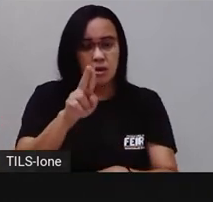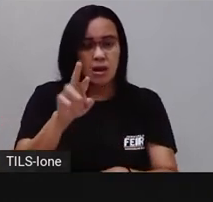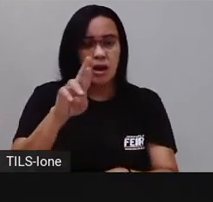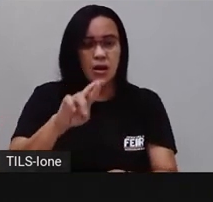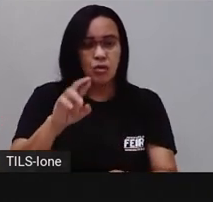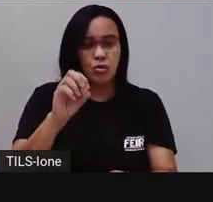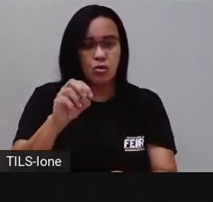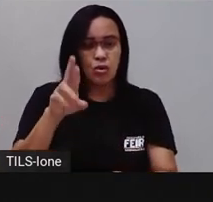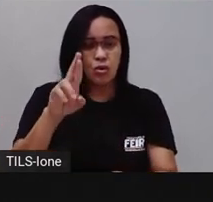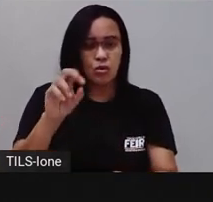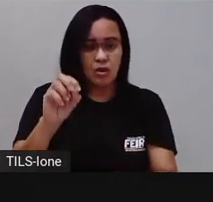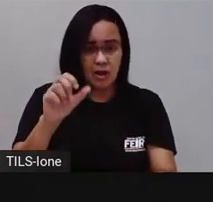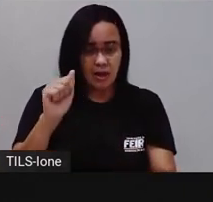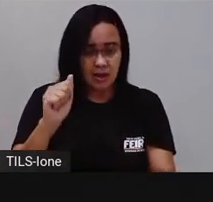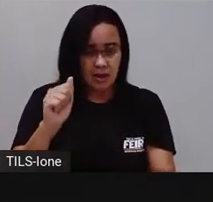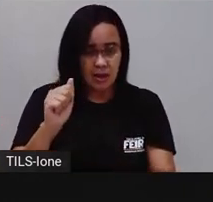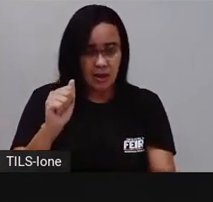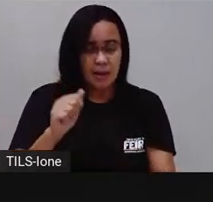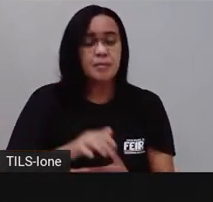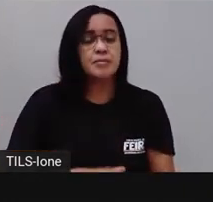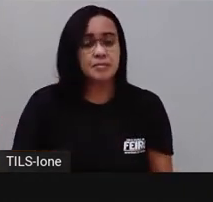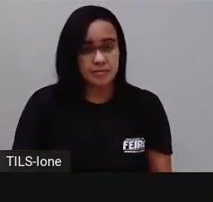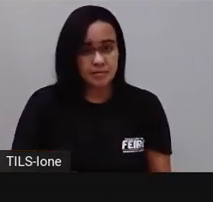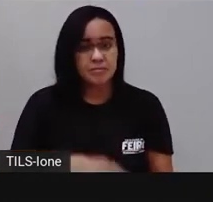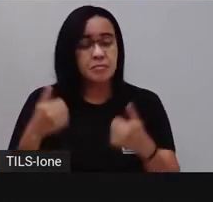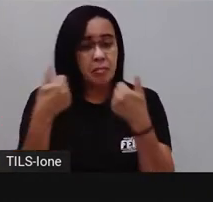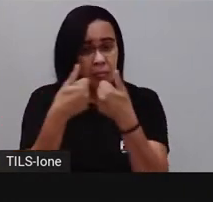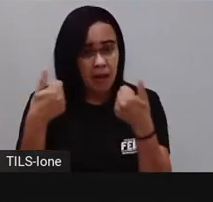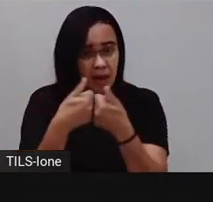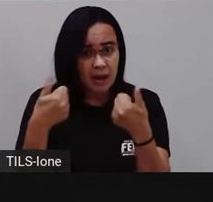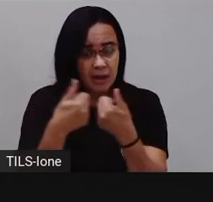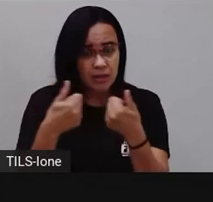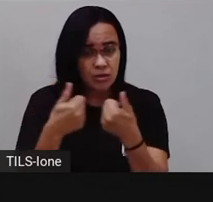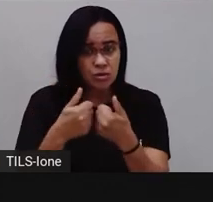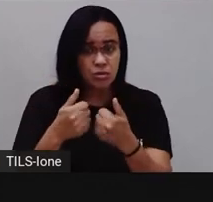dos Remédios. Se eu não estou enganada, né, produção? Me ajudem aí.